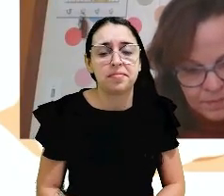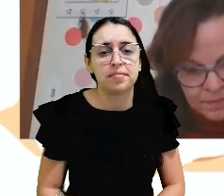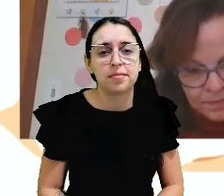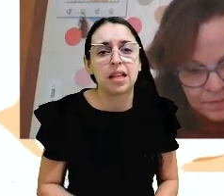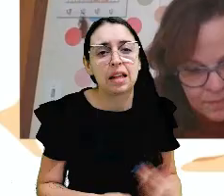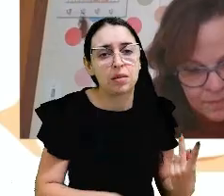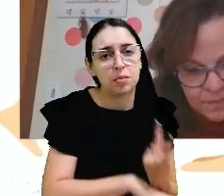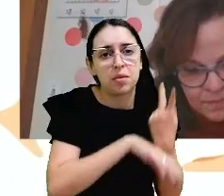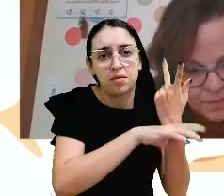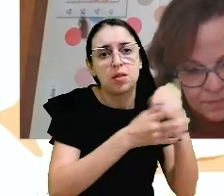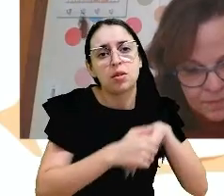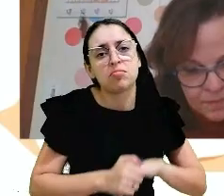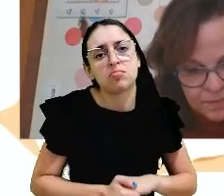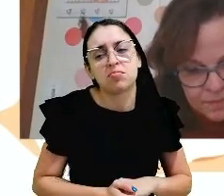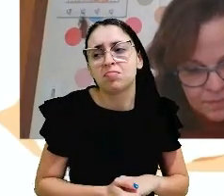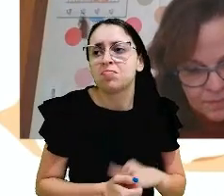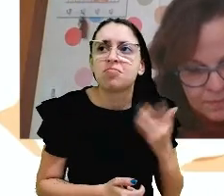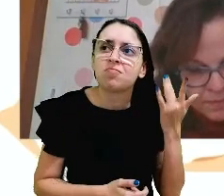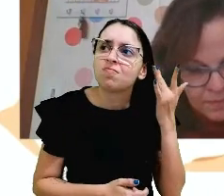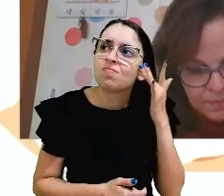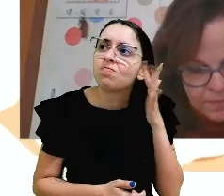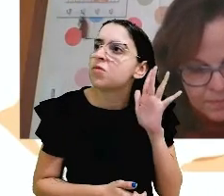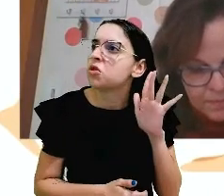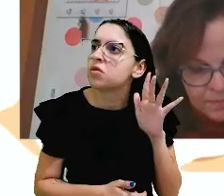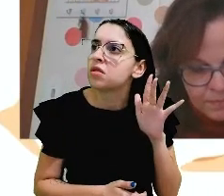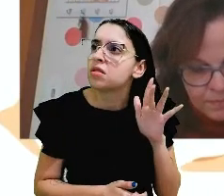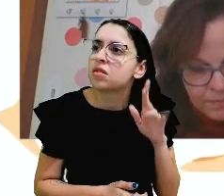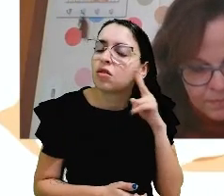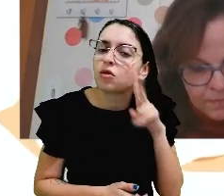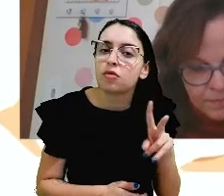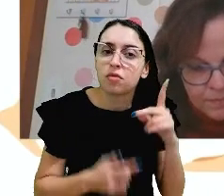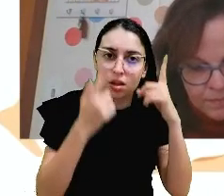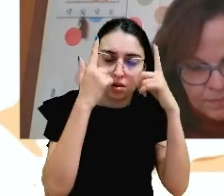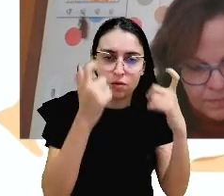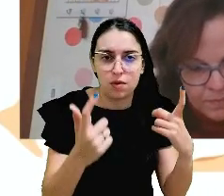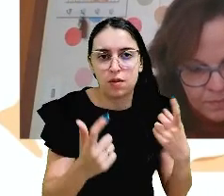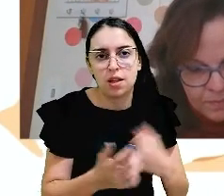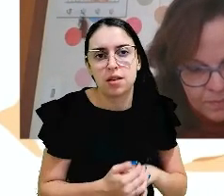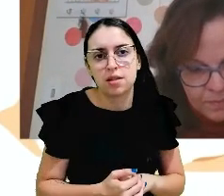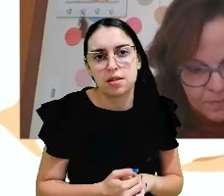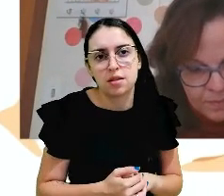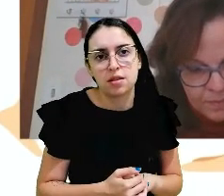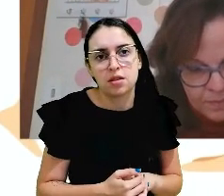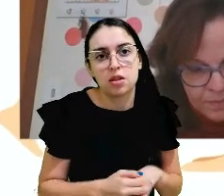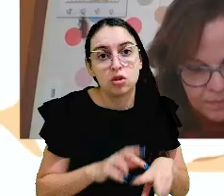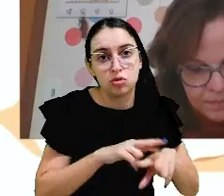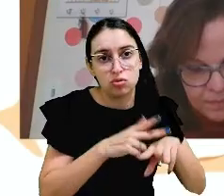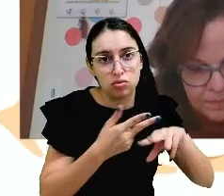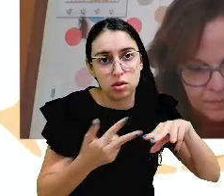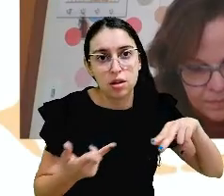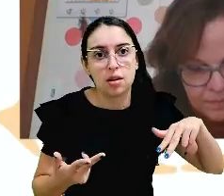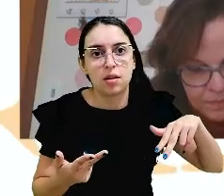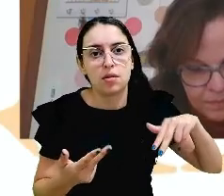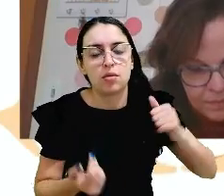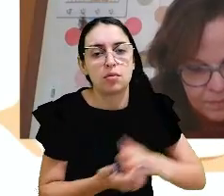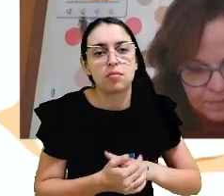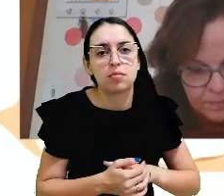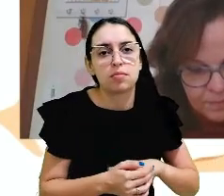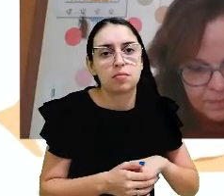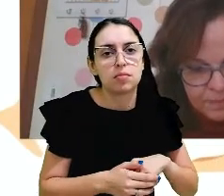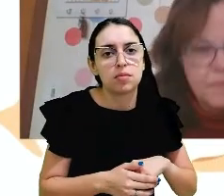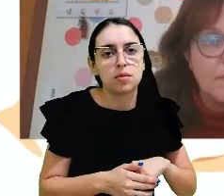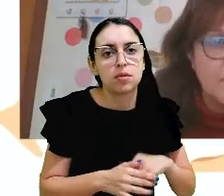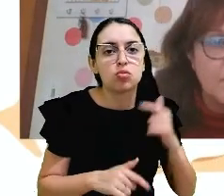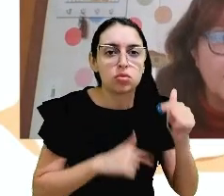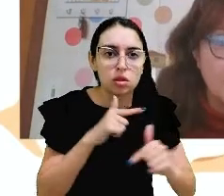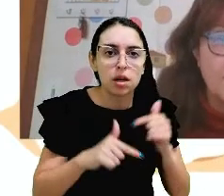eu não consigo deixar de ver essa violência também como uma violência de gênero, mesmo sendo no nosso